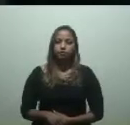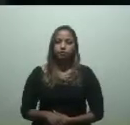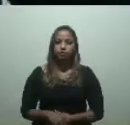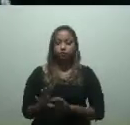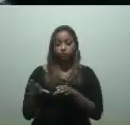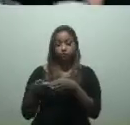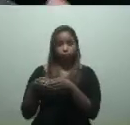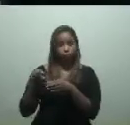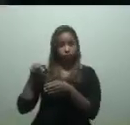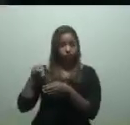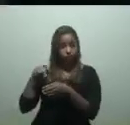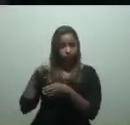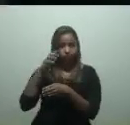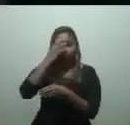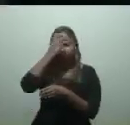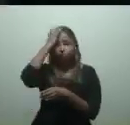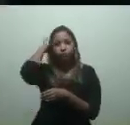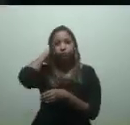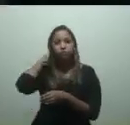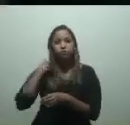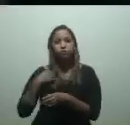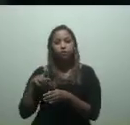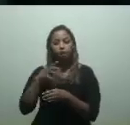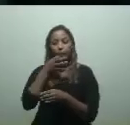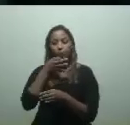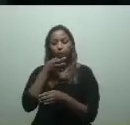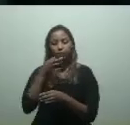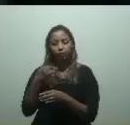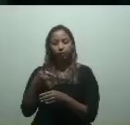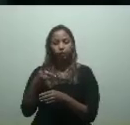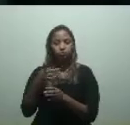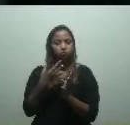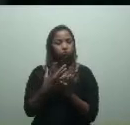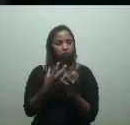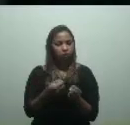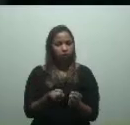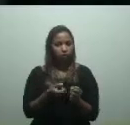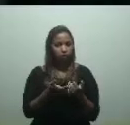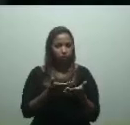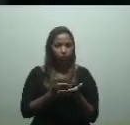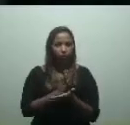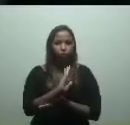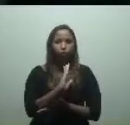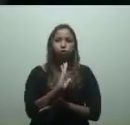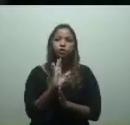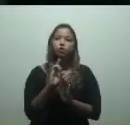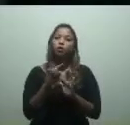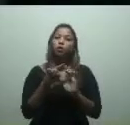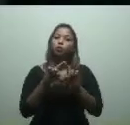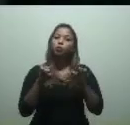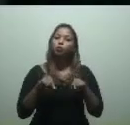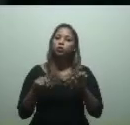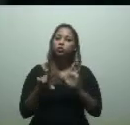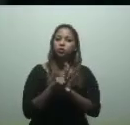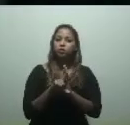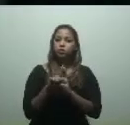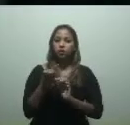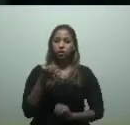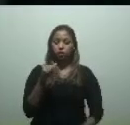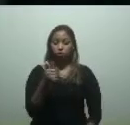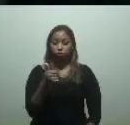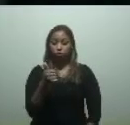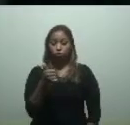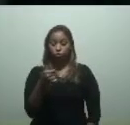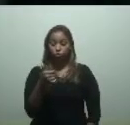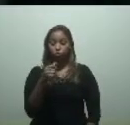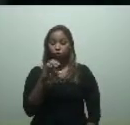A comissão supramencionada opina favoravelmente a aprovação do projeto de lei complementar número